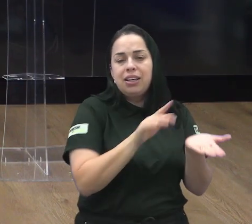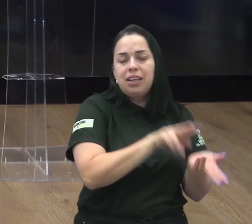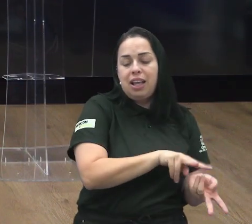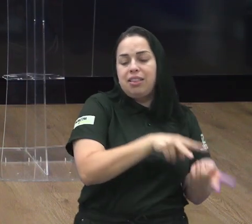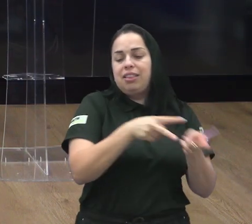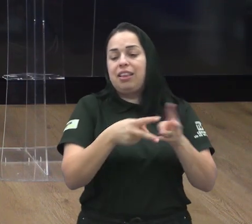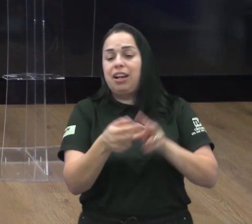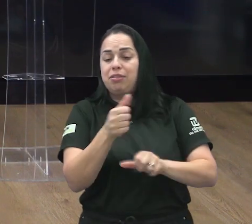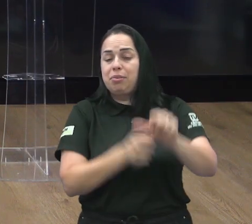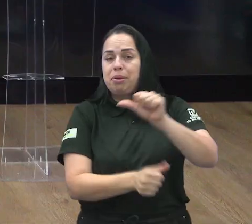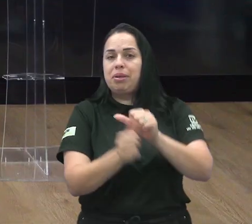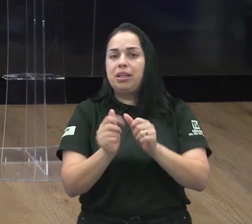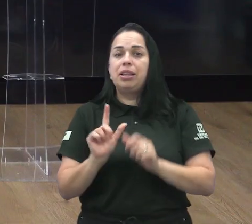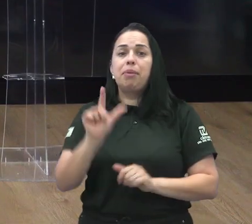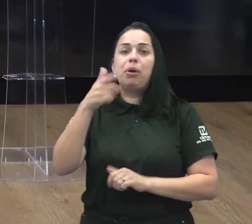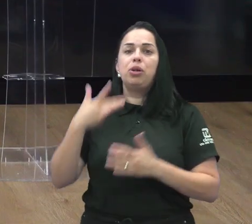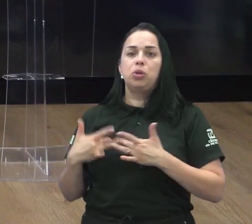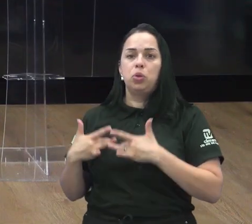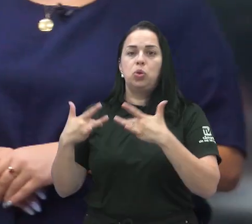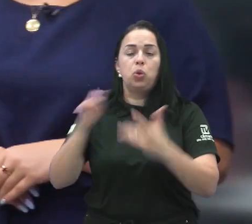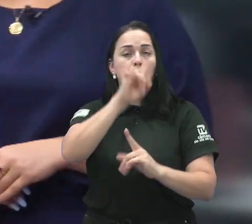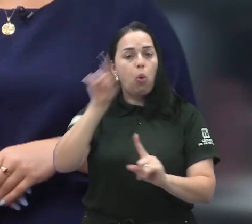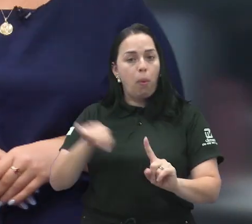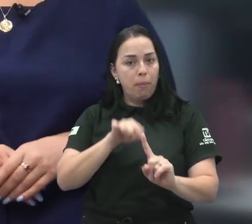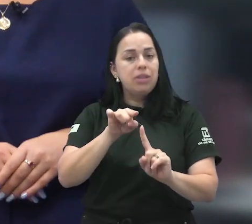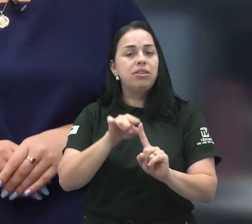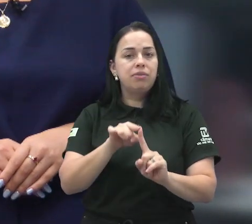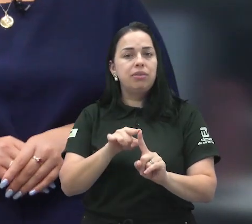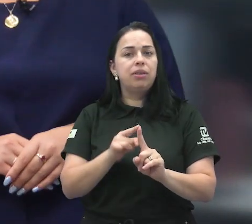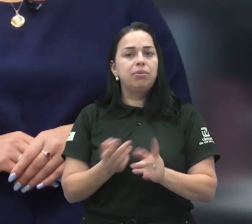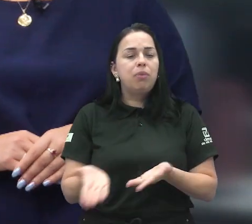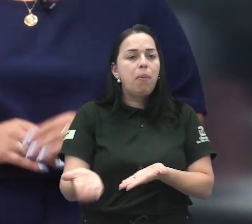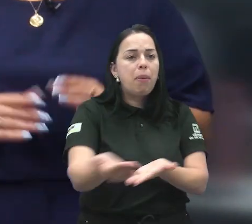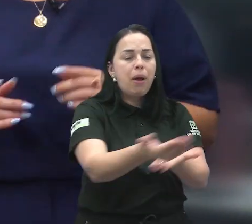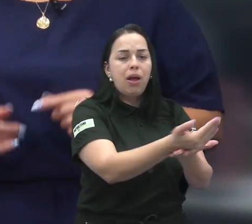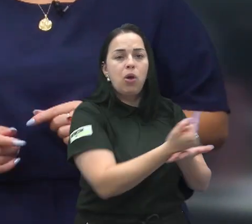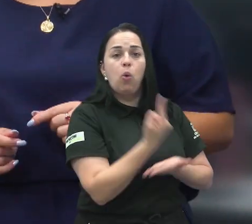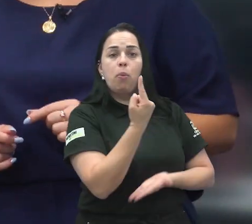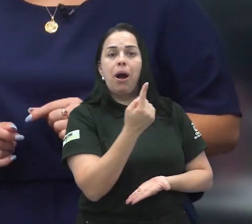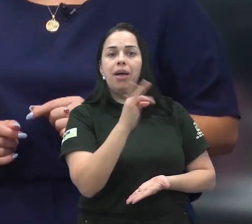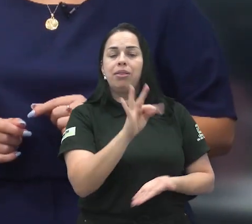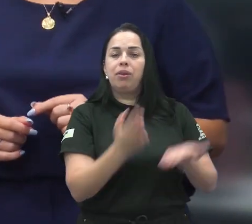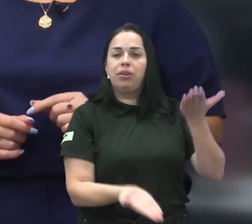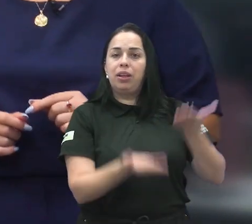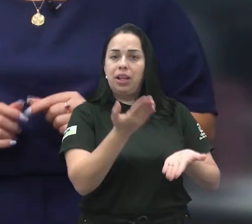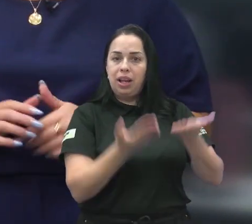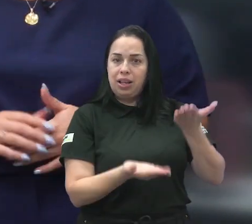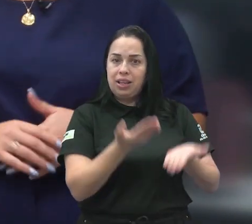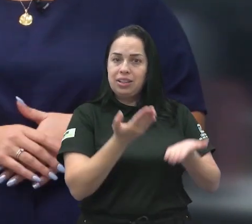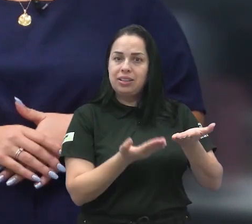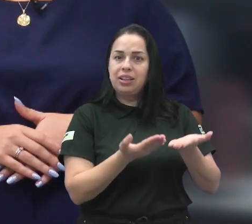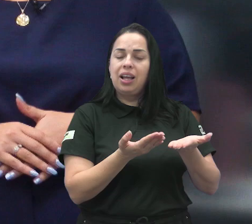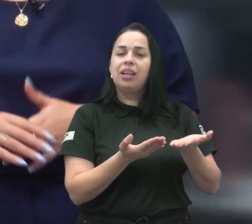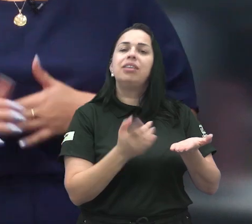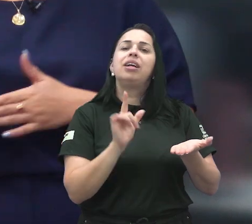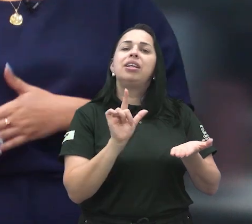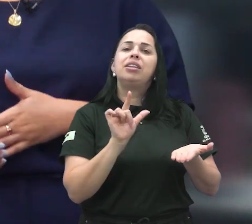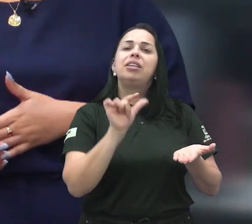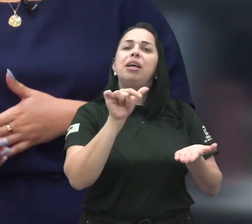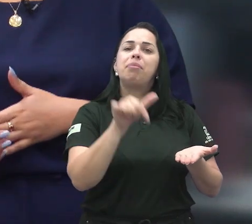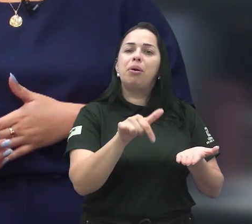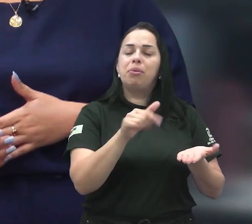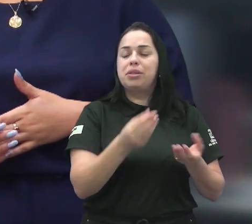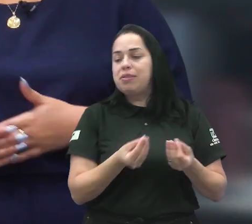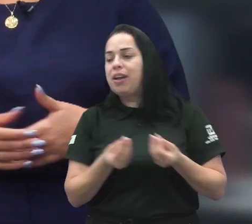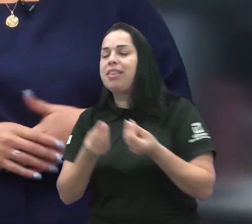e doados para quem mais precisa. O objetivo é arrecadar 1 tonelada de material escolar que será destinada